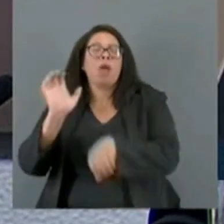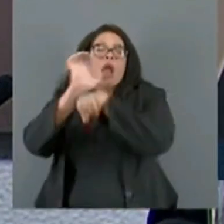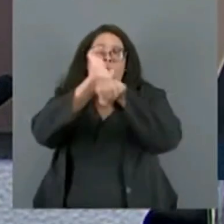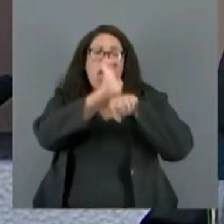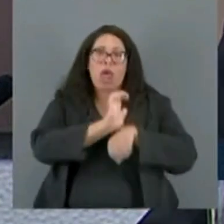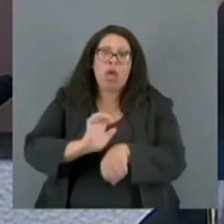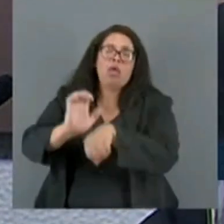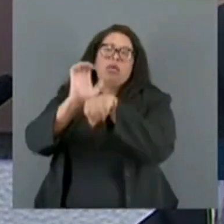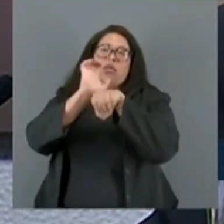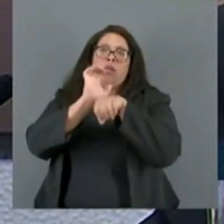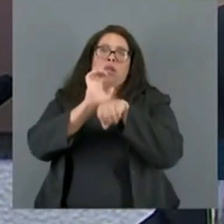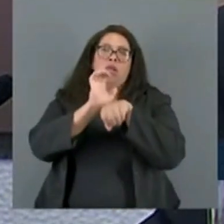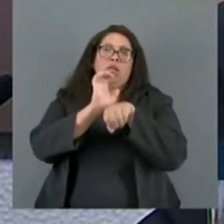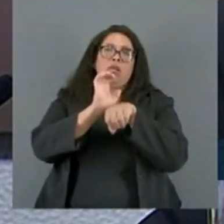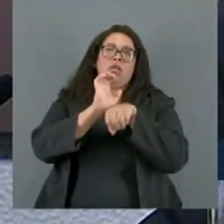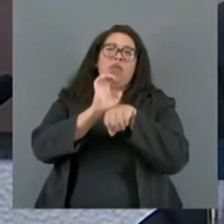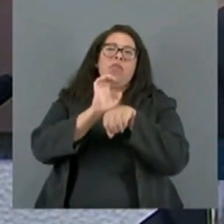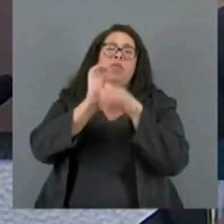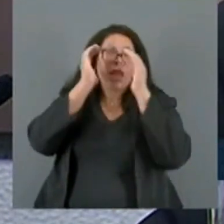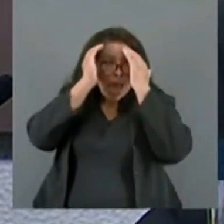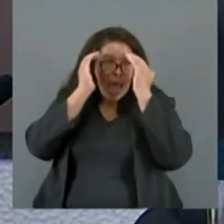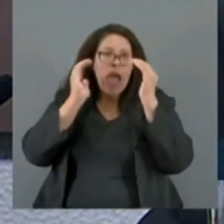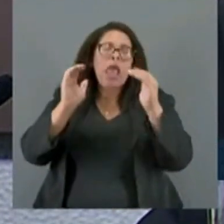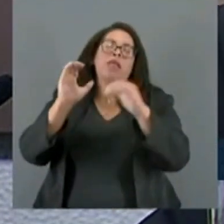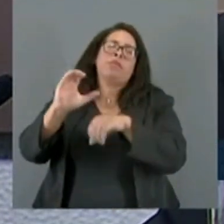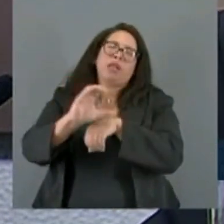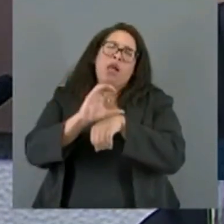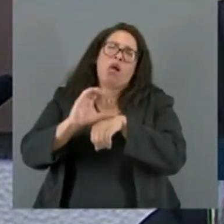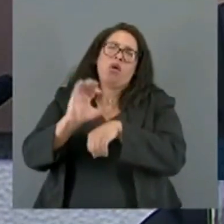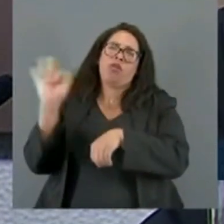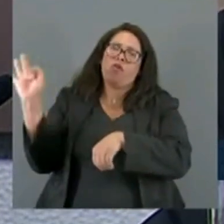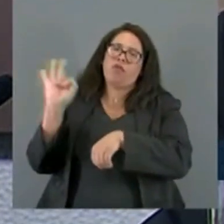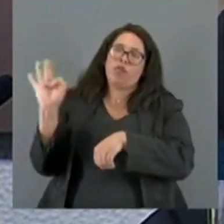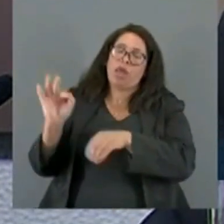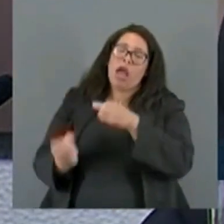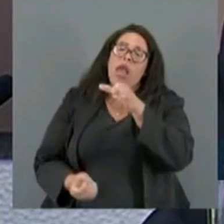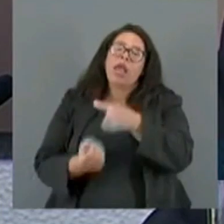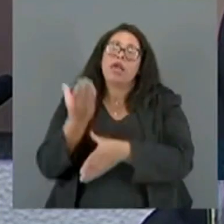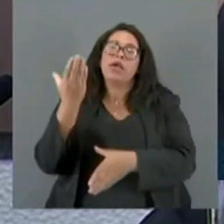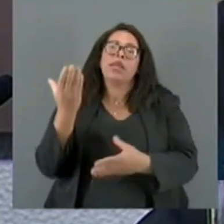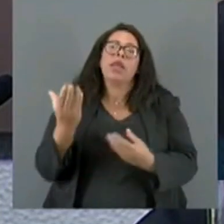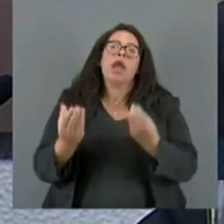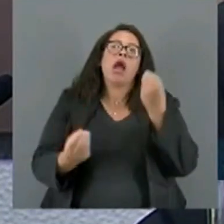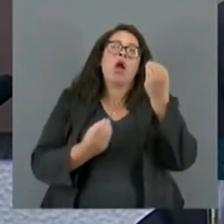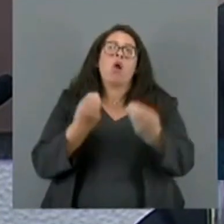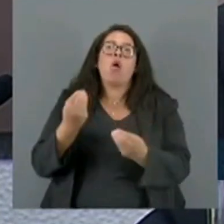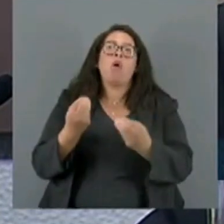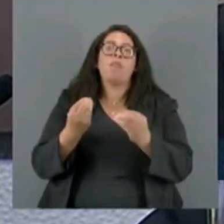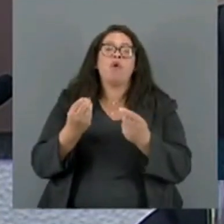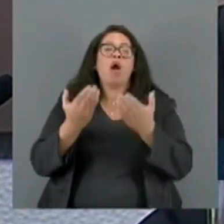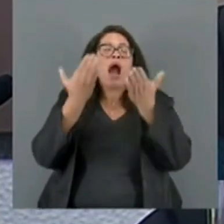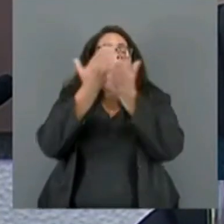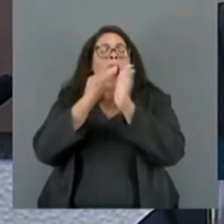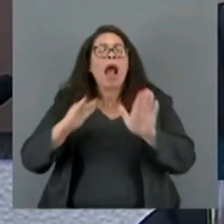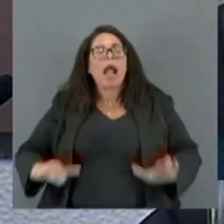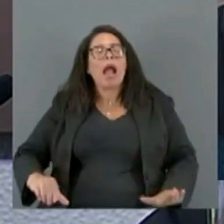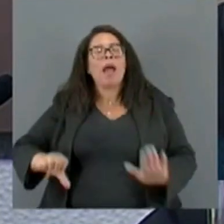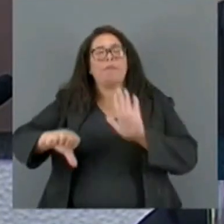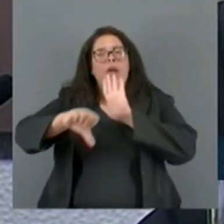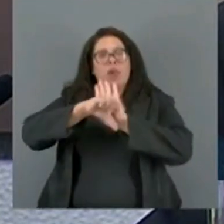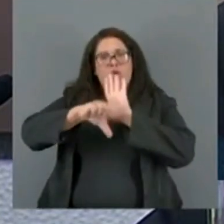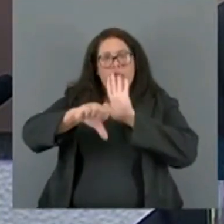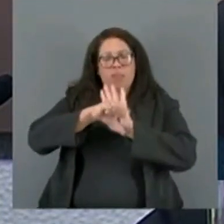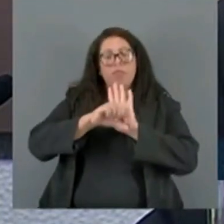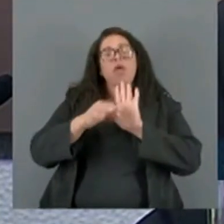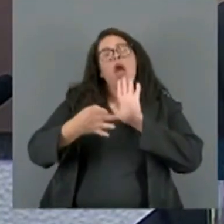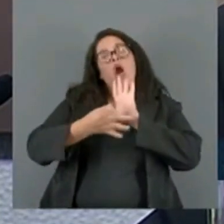Estado, em homenagem à Constituição, deve criar maneiras de exatamente combater o crime. Meu